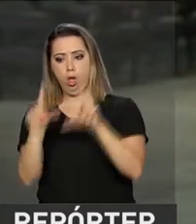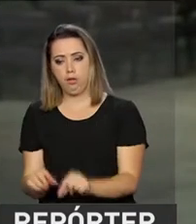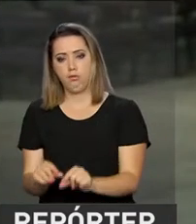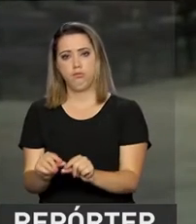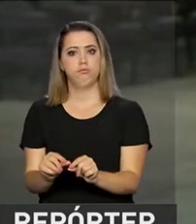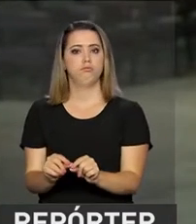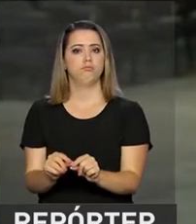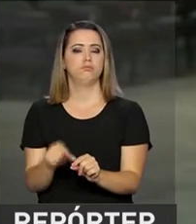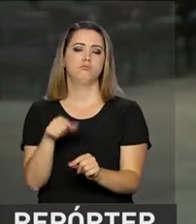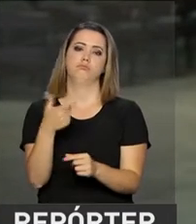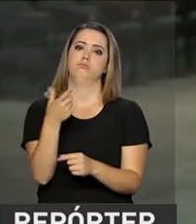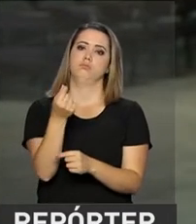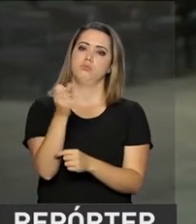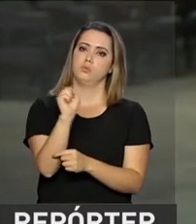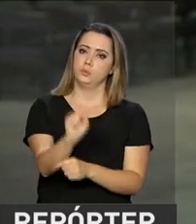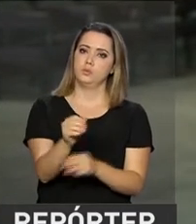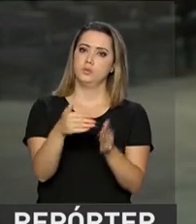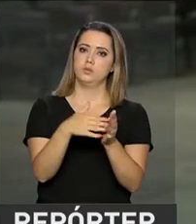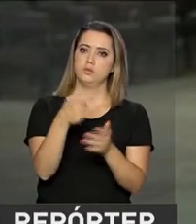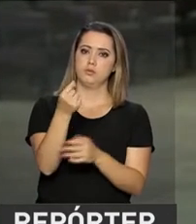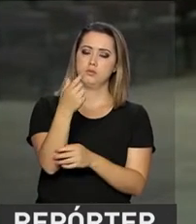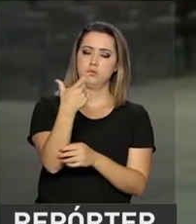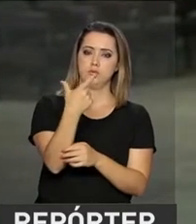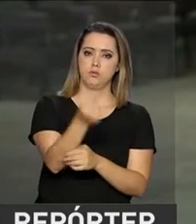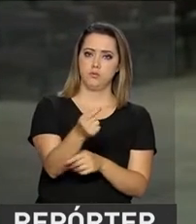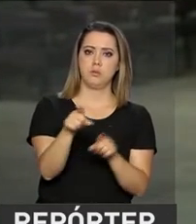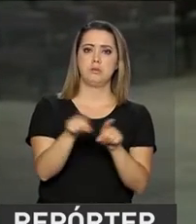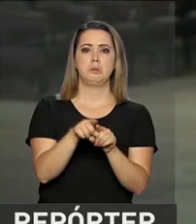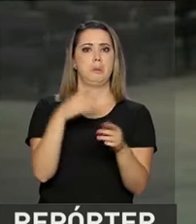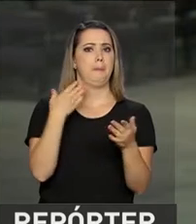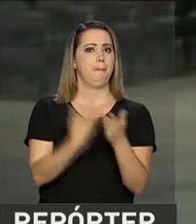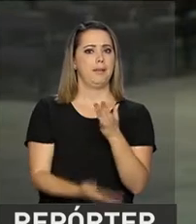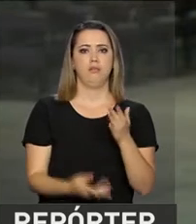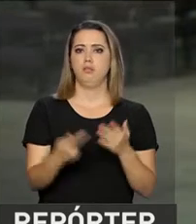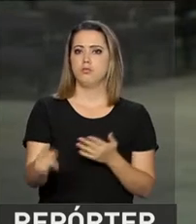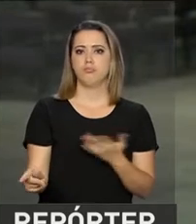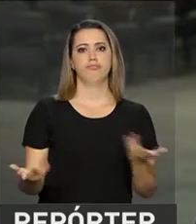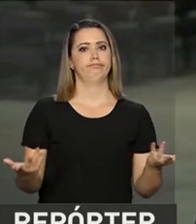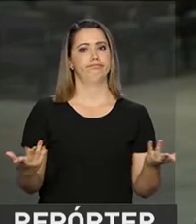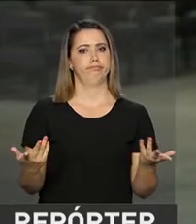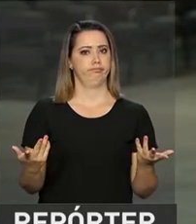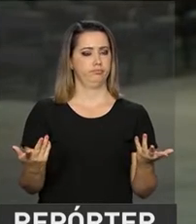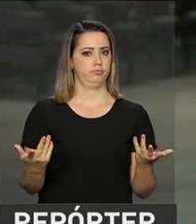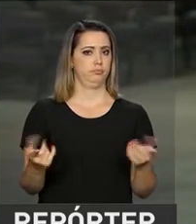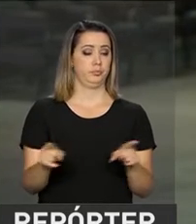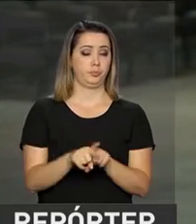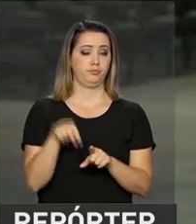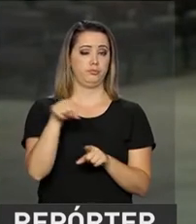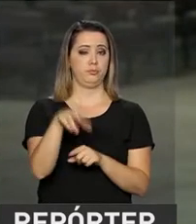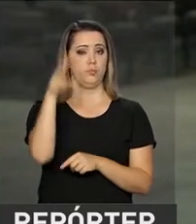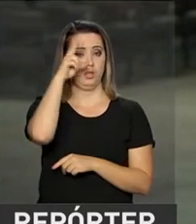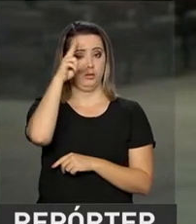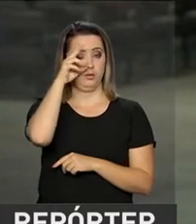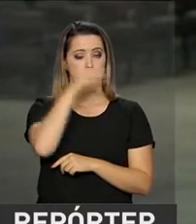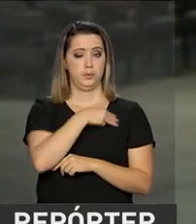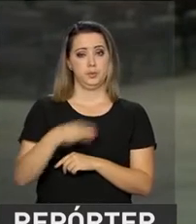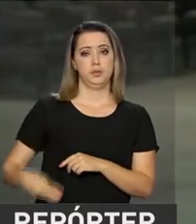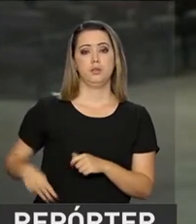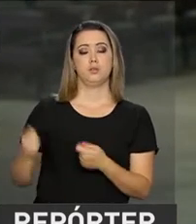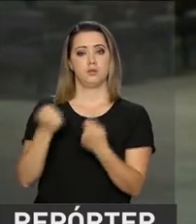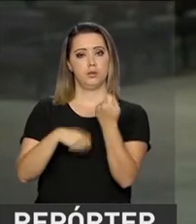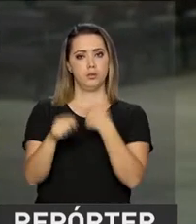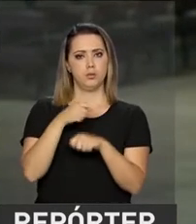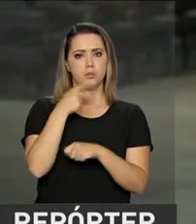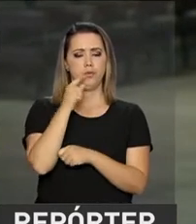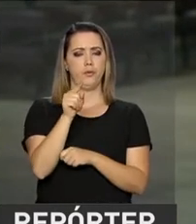e 2020 o governo pode chegar a ter prejuízos nesta segunda feira o ministro da fazenda disse que o